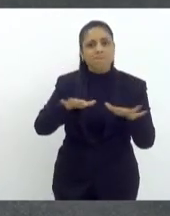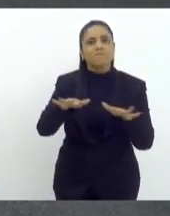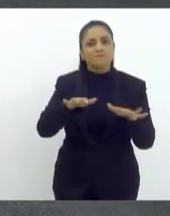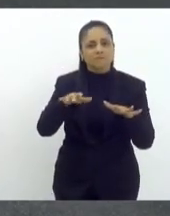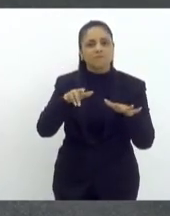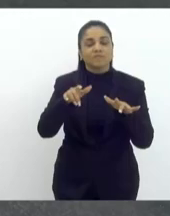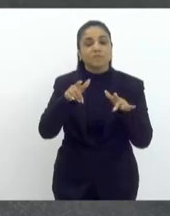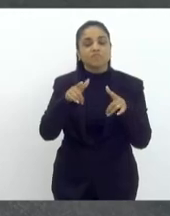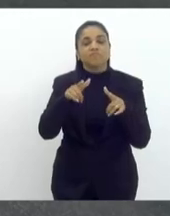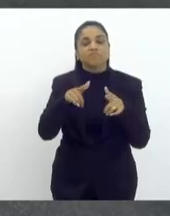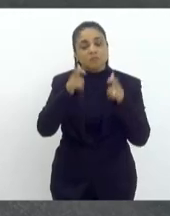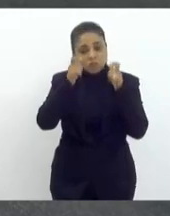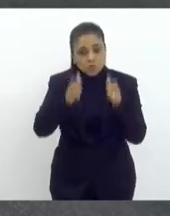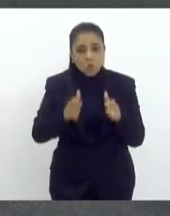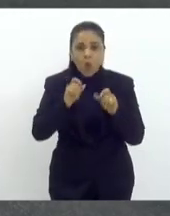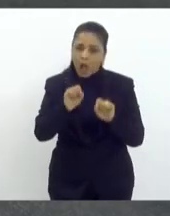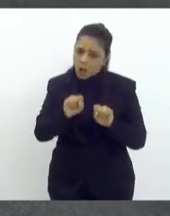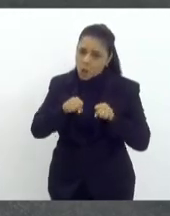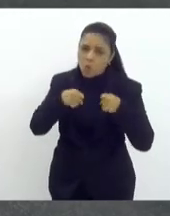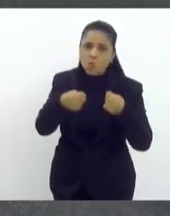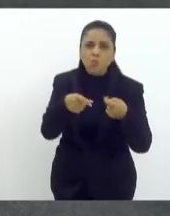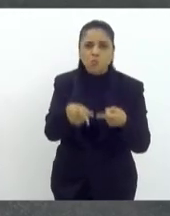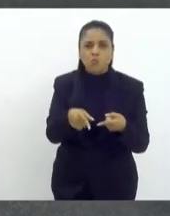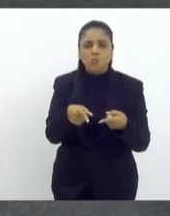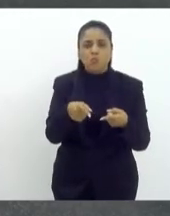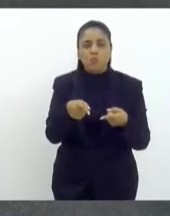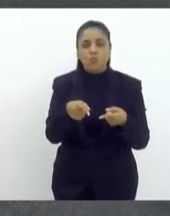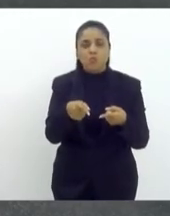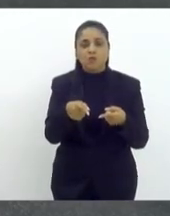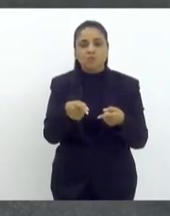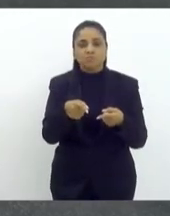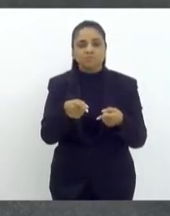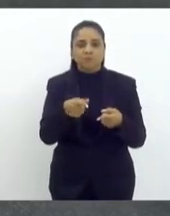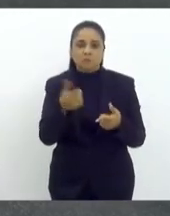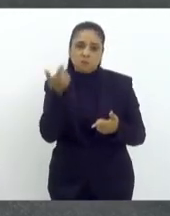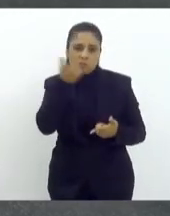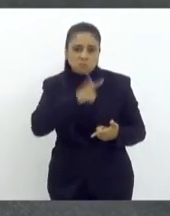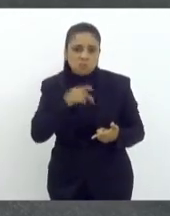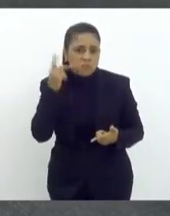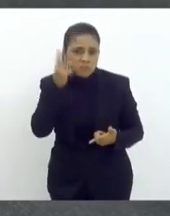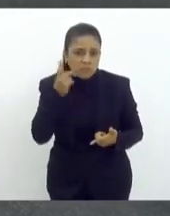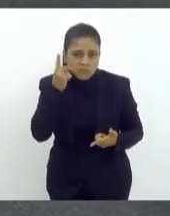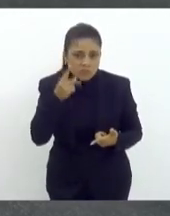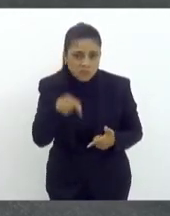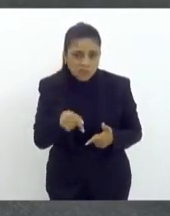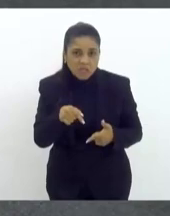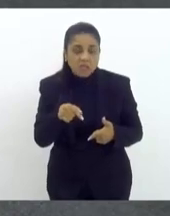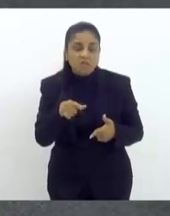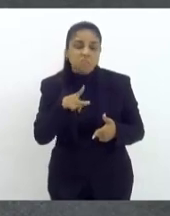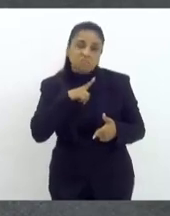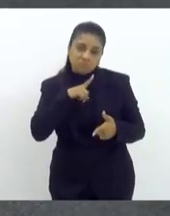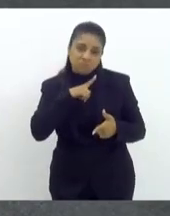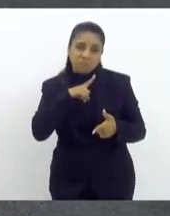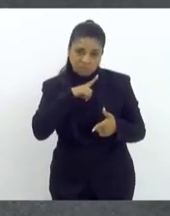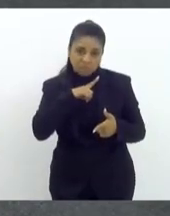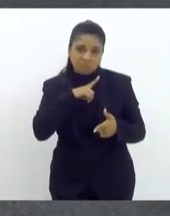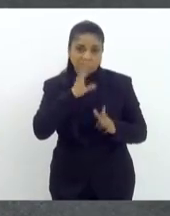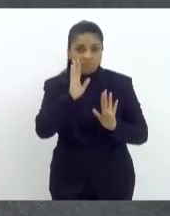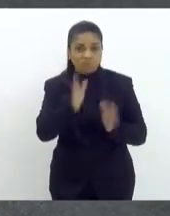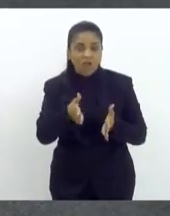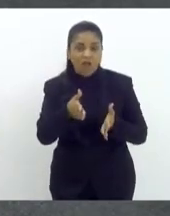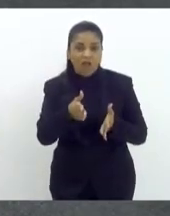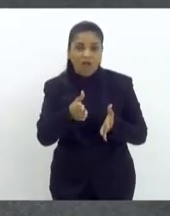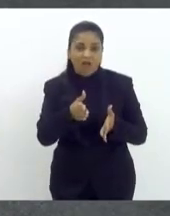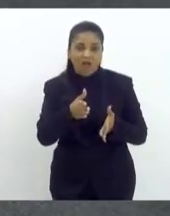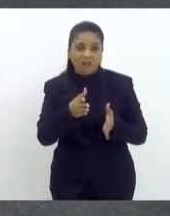não veio aqui meramente para debater e reivindicar um espaço na política porque deveriamos ter embora Esse já é